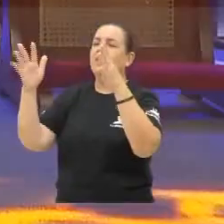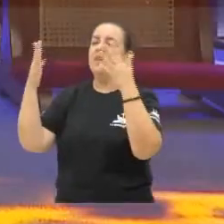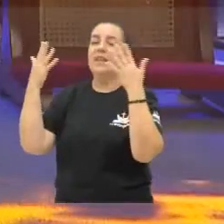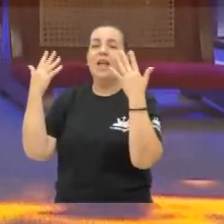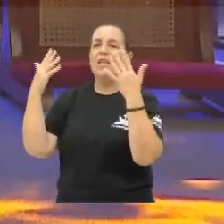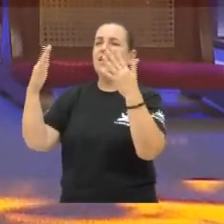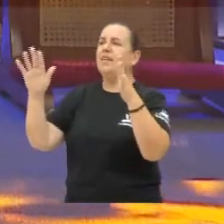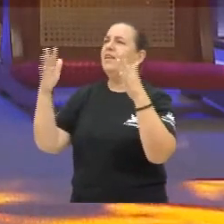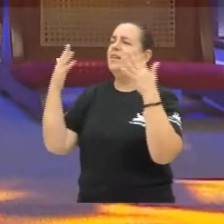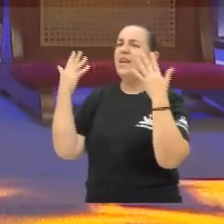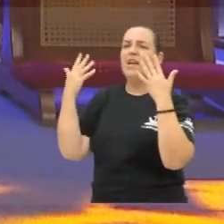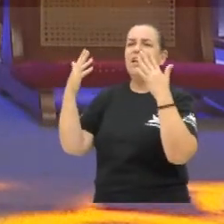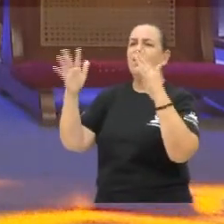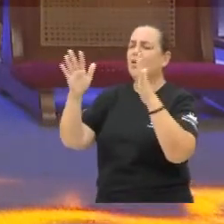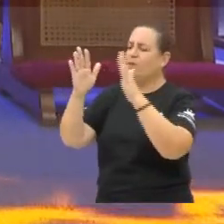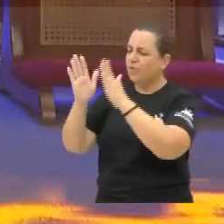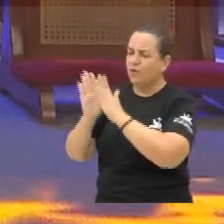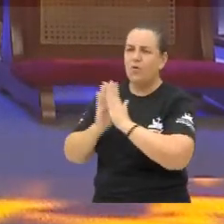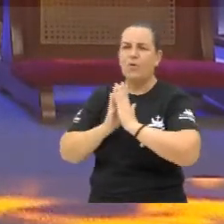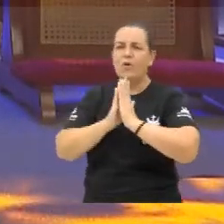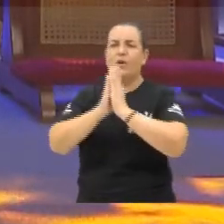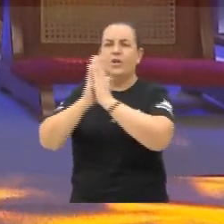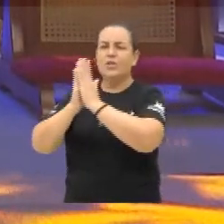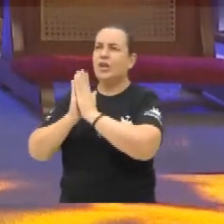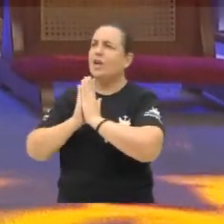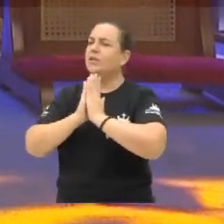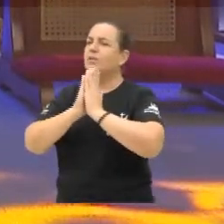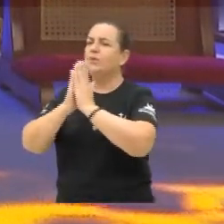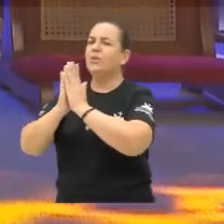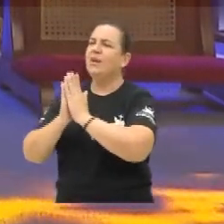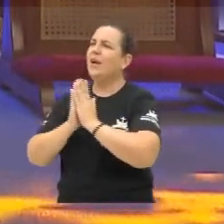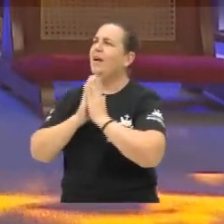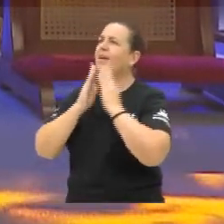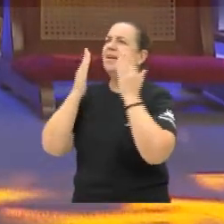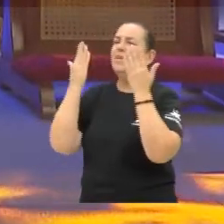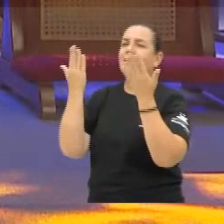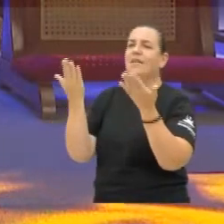levantar e em louvor te